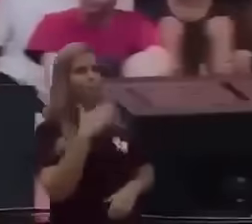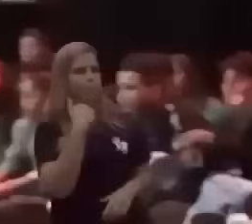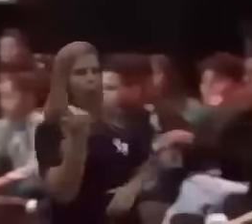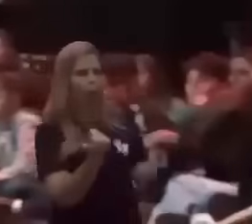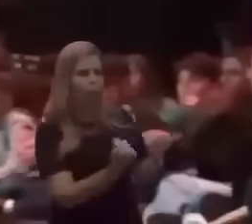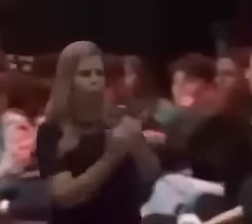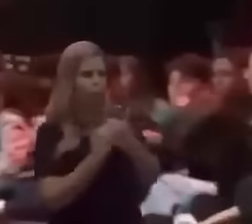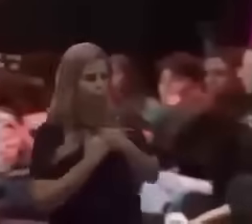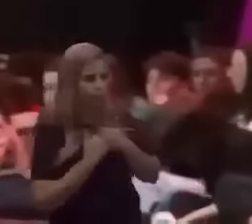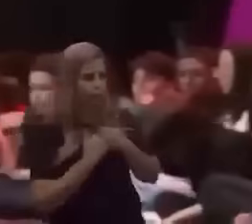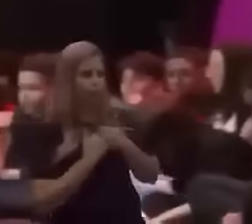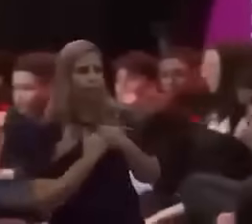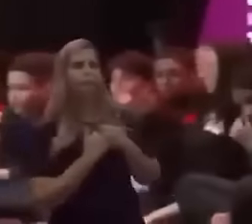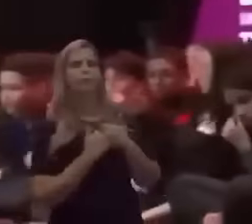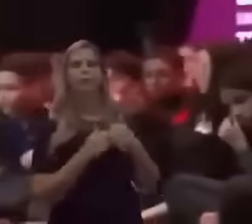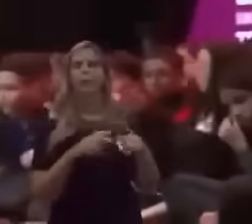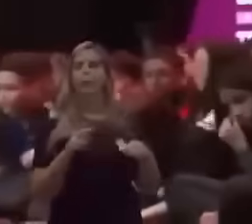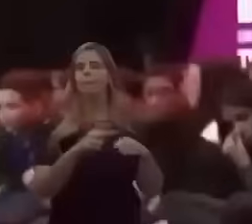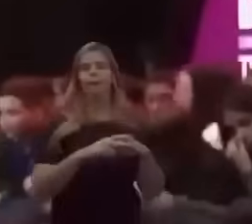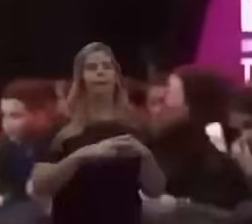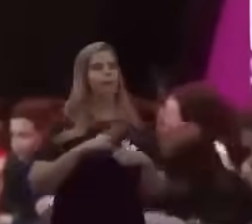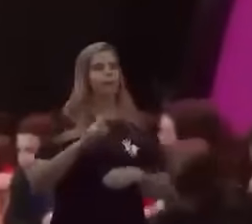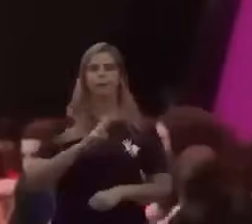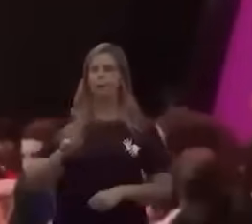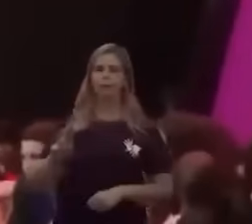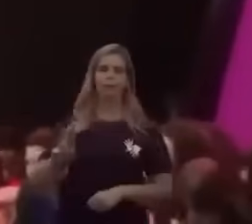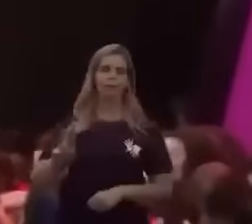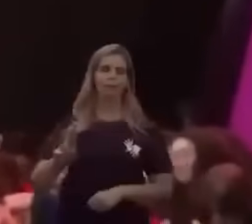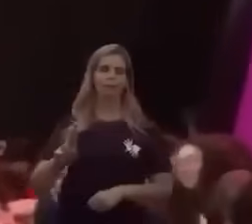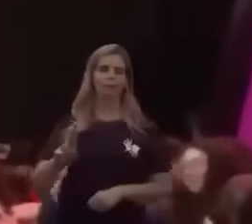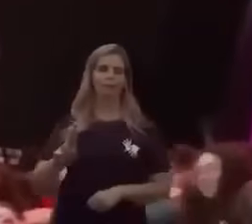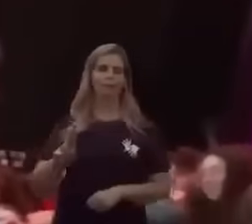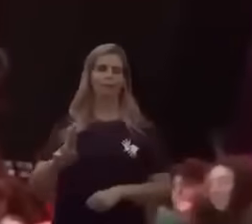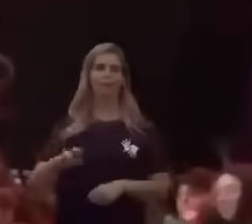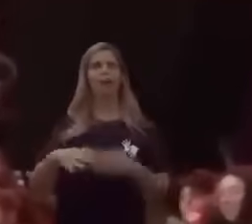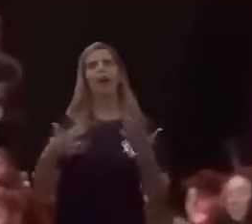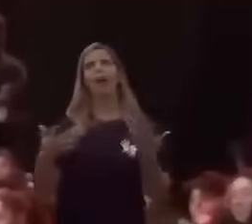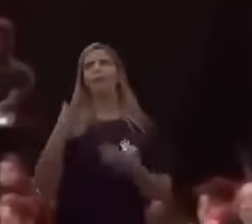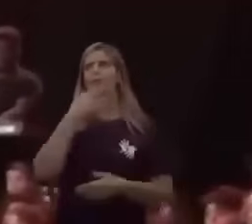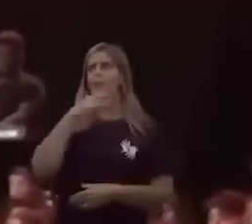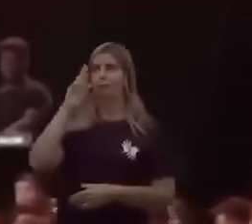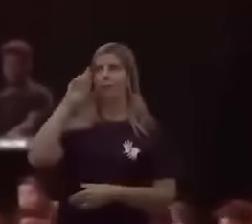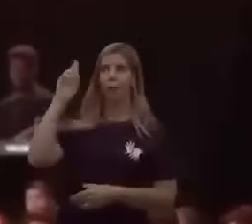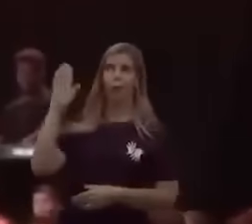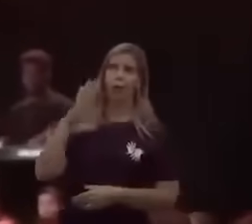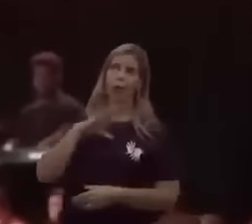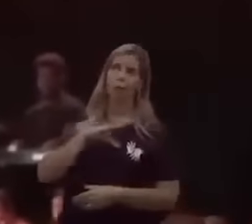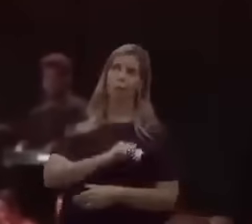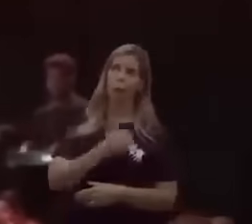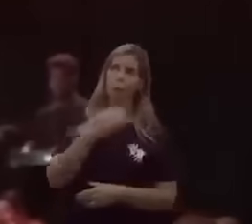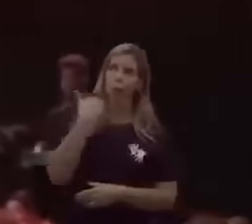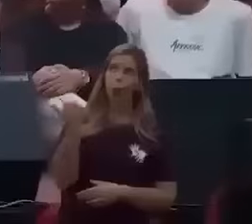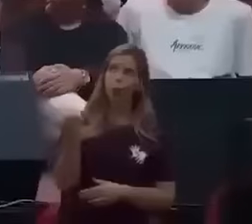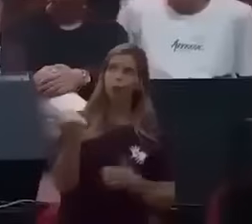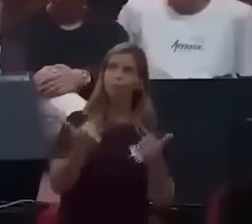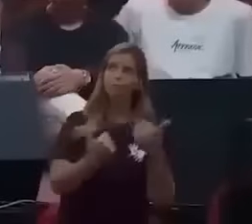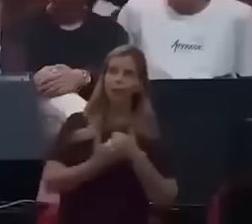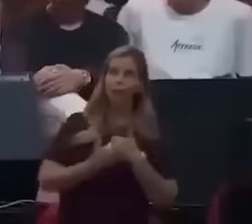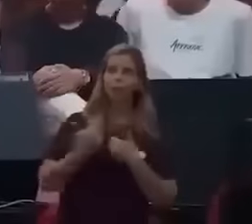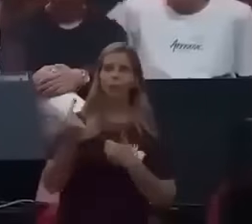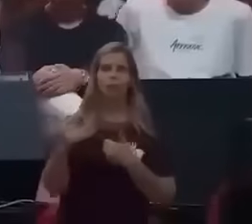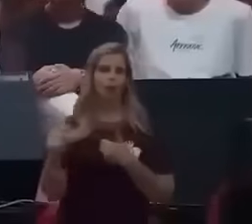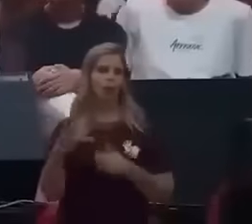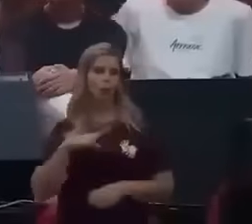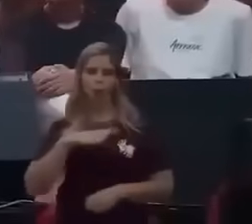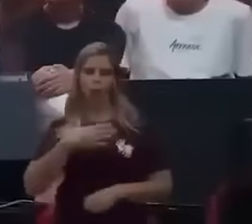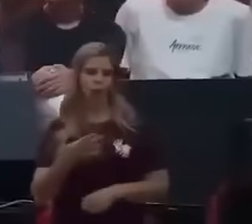mim? Pedro não respondeu essa pergunta de novo, ele respondeu assim, ó Senhor, amor ágape eu não tenho. Eu não tenho